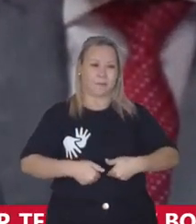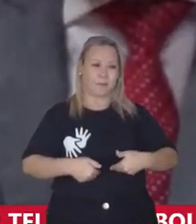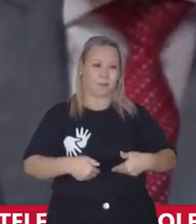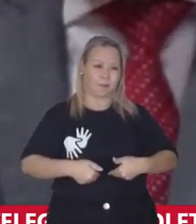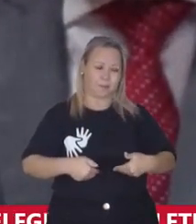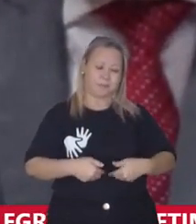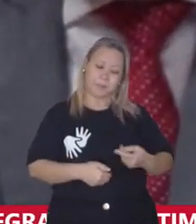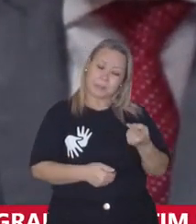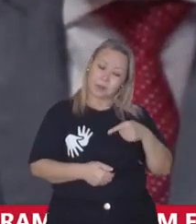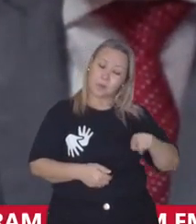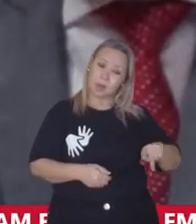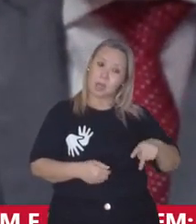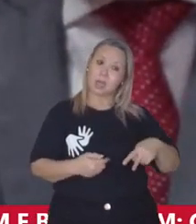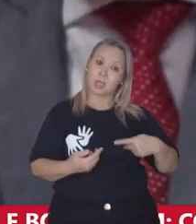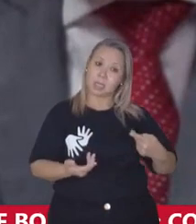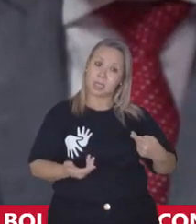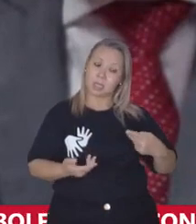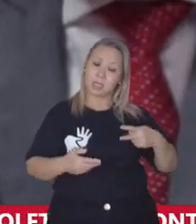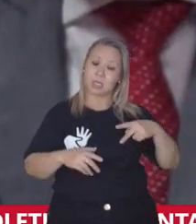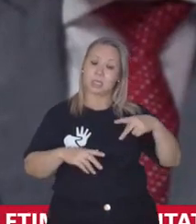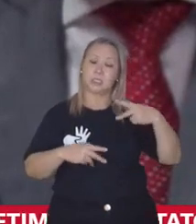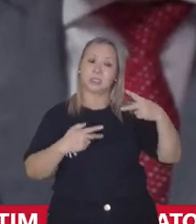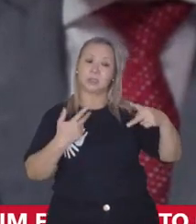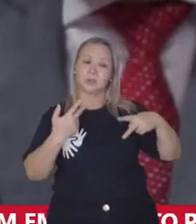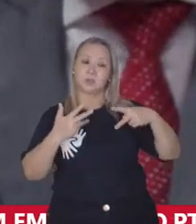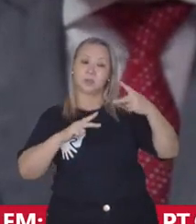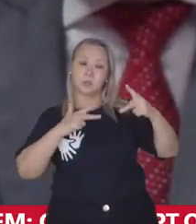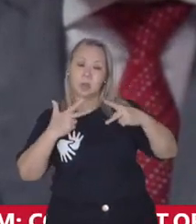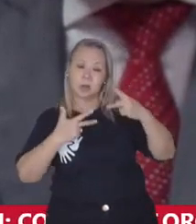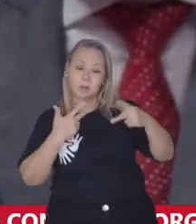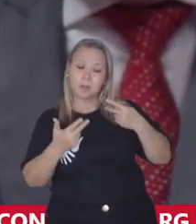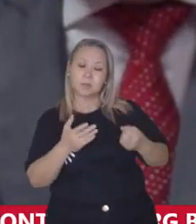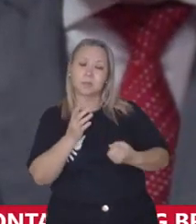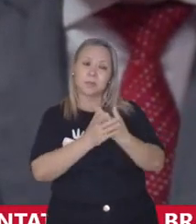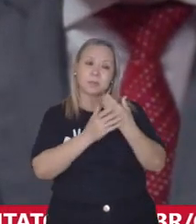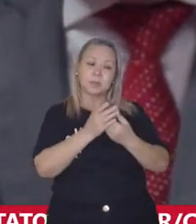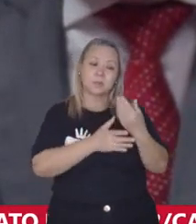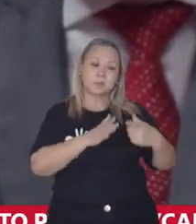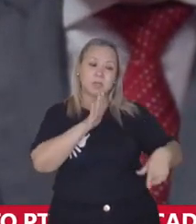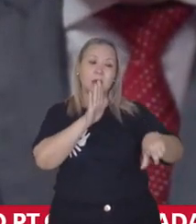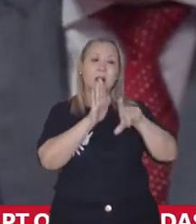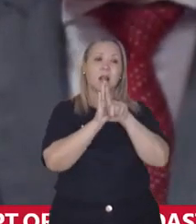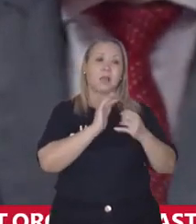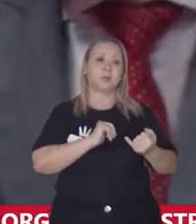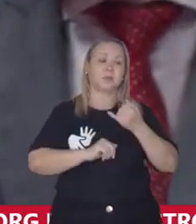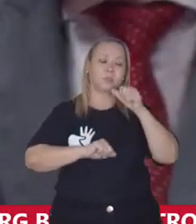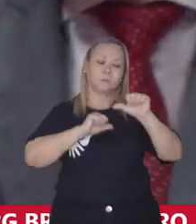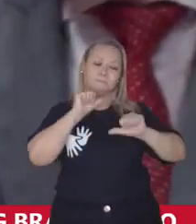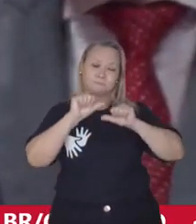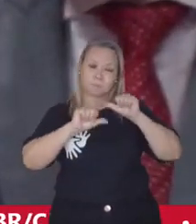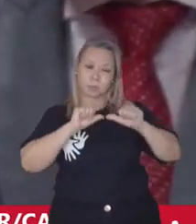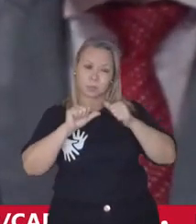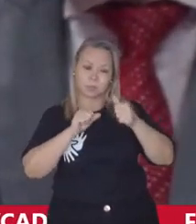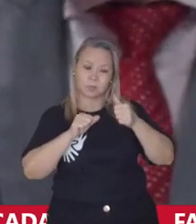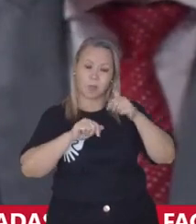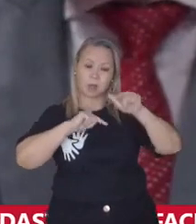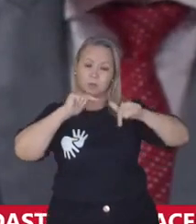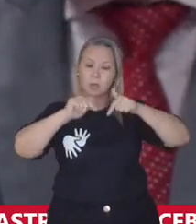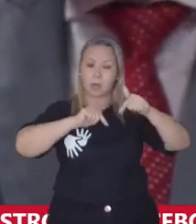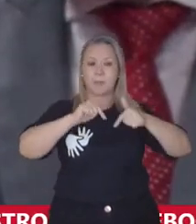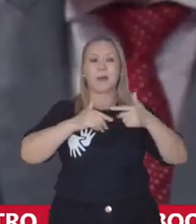foi aqui no parlamento que nós produzimos leis importantes que transformaram o